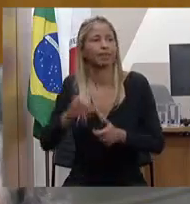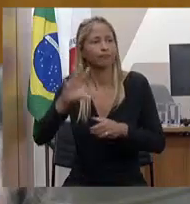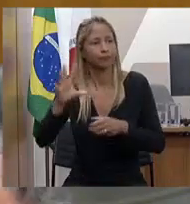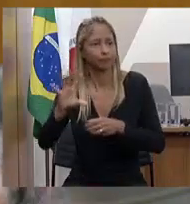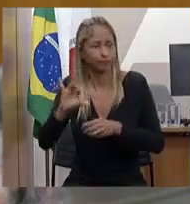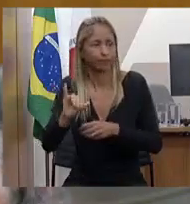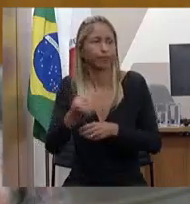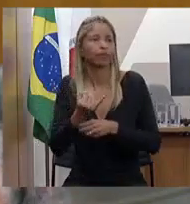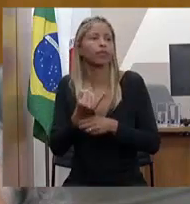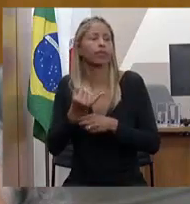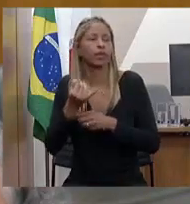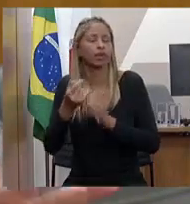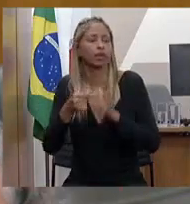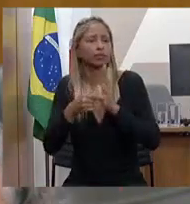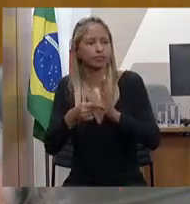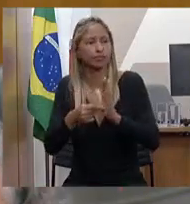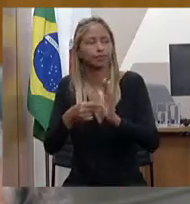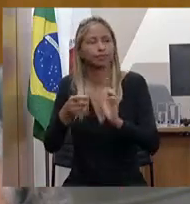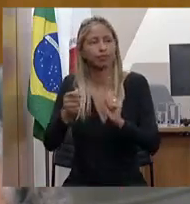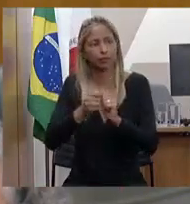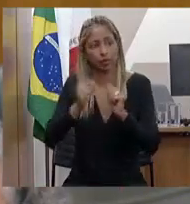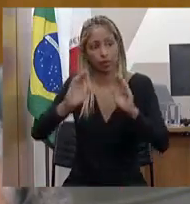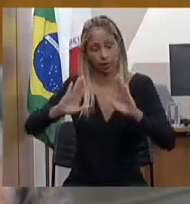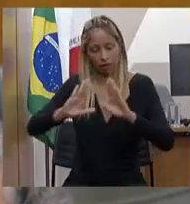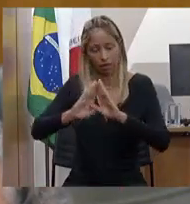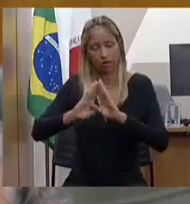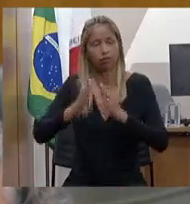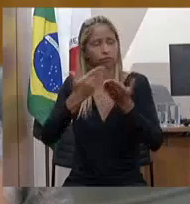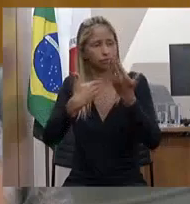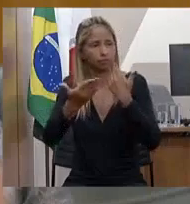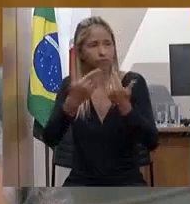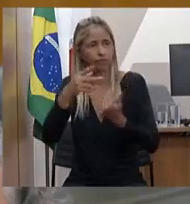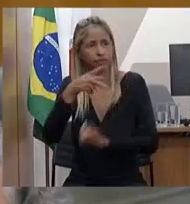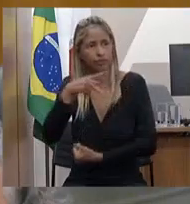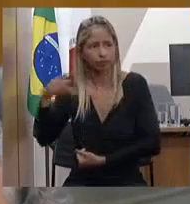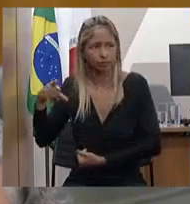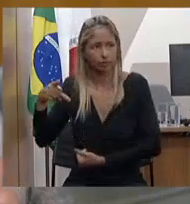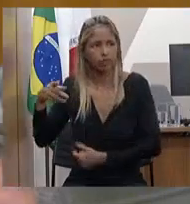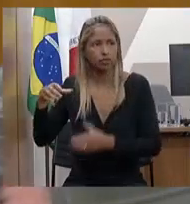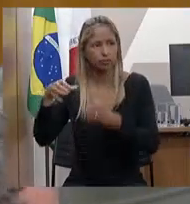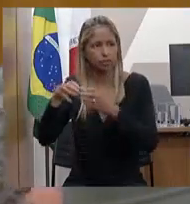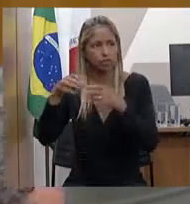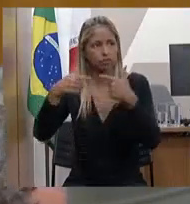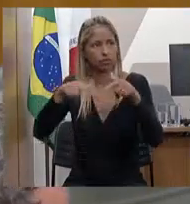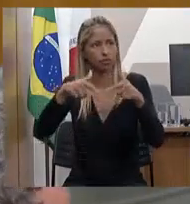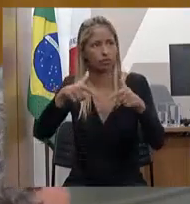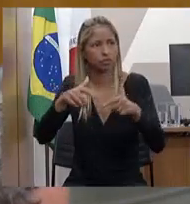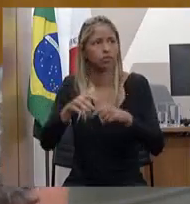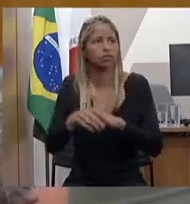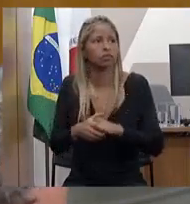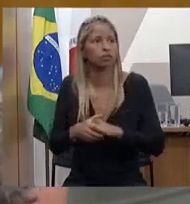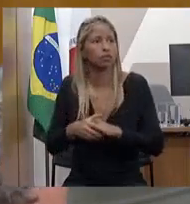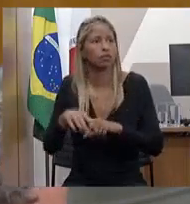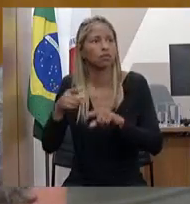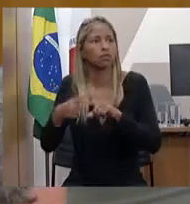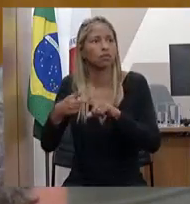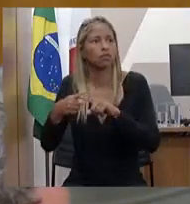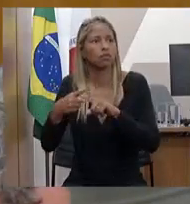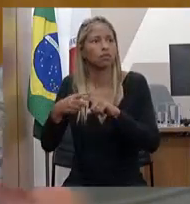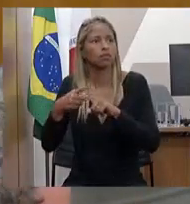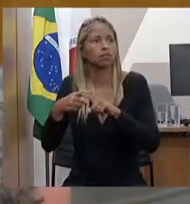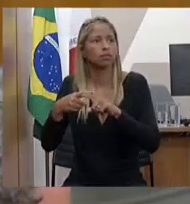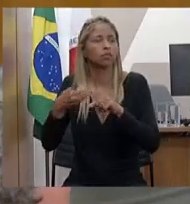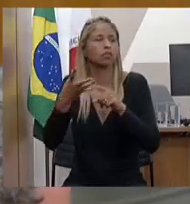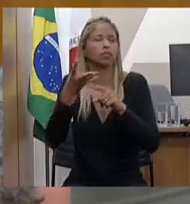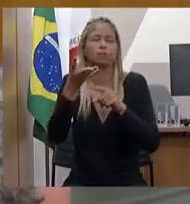aproveitar a oportunidade de estar nessa casa dialogando com o presidente da Comissão do trabalho porque Os relatos já